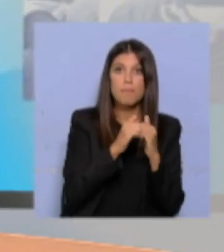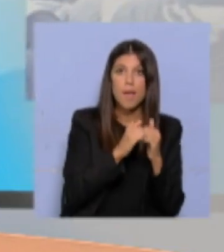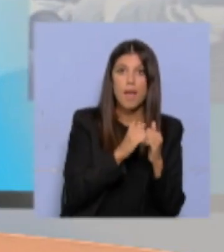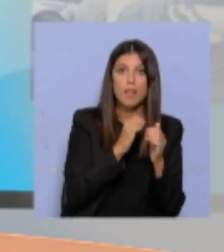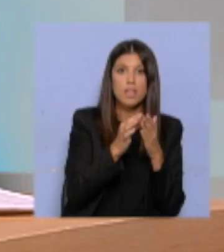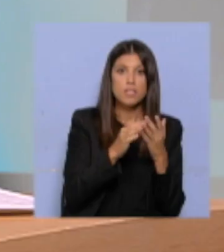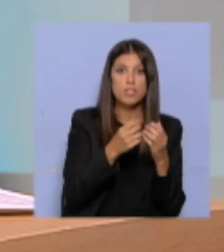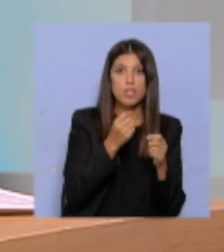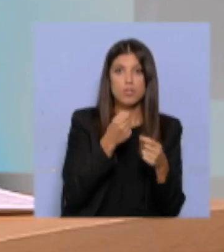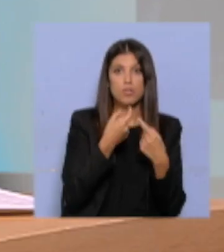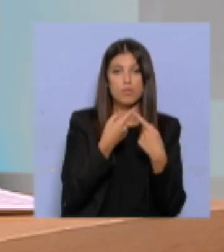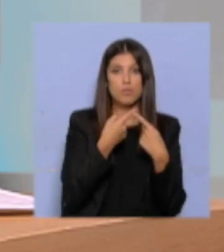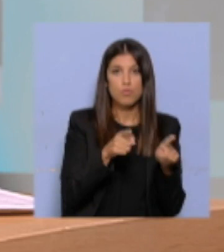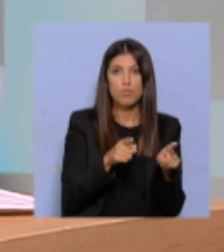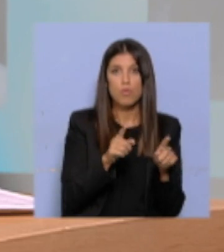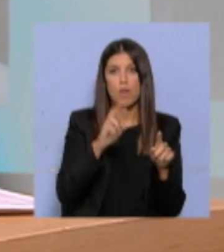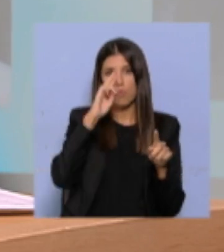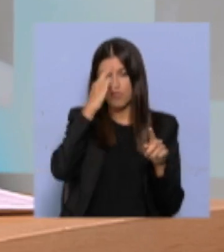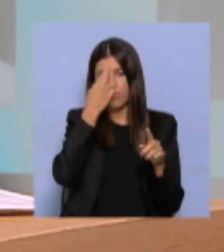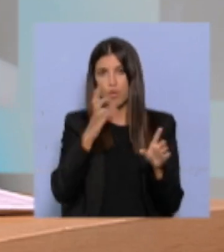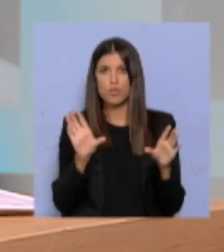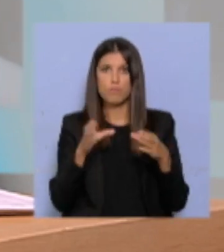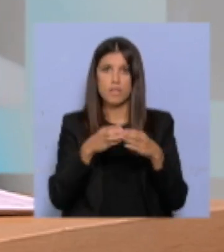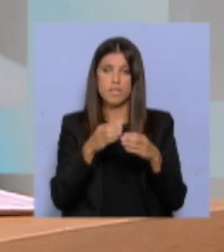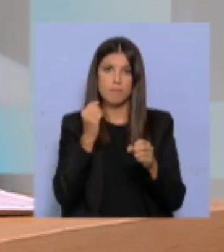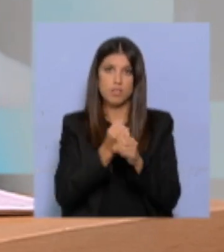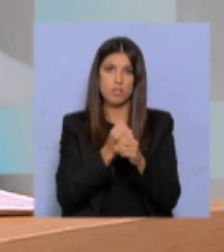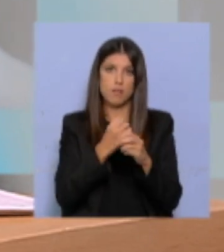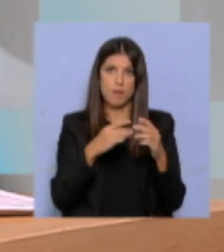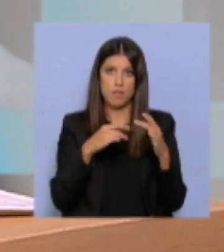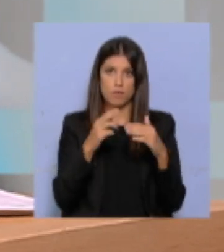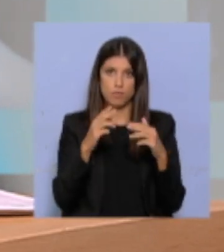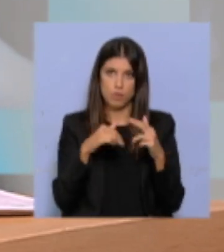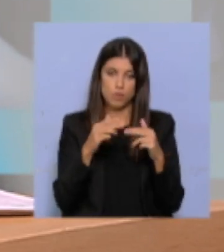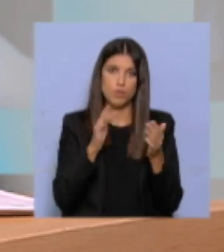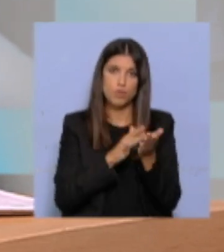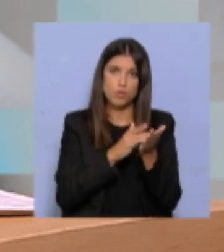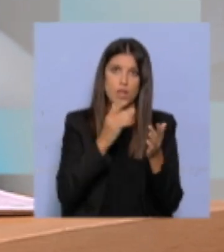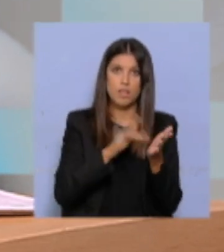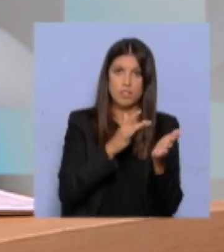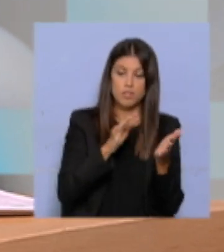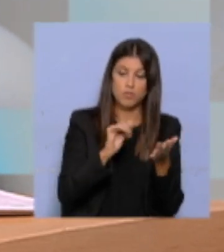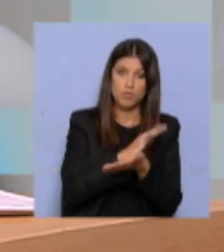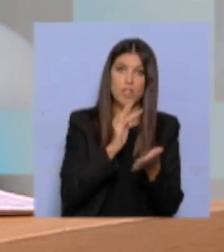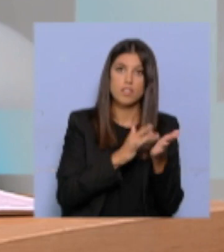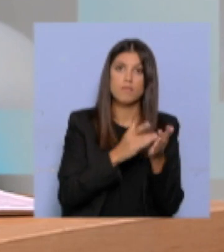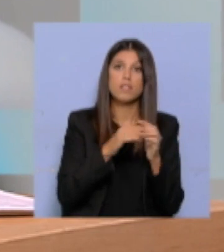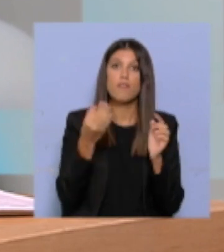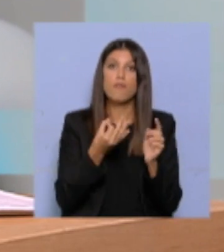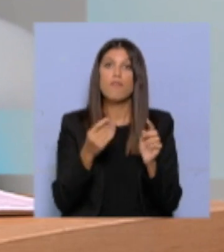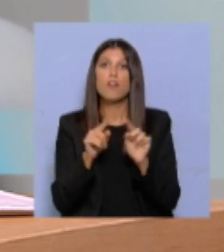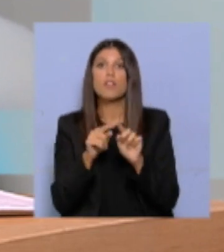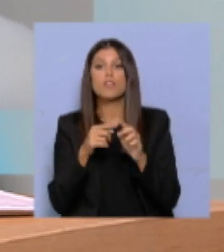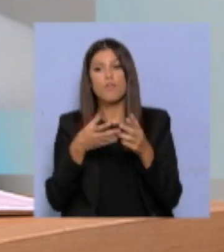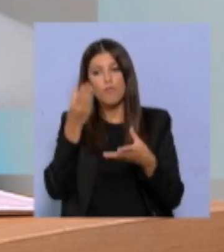também. Exatamente, e daí ter dito que temos feito esse trabalho, temos feito esse desafio, temos feito essa formação e já